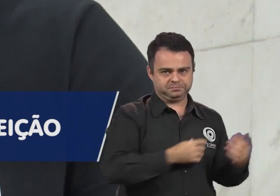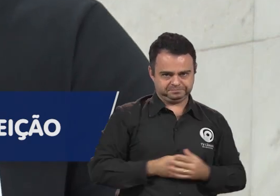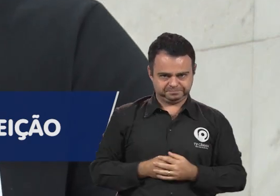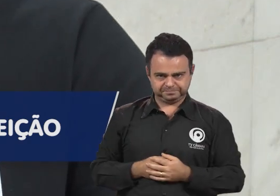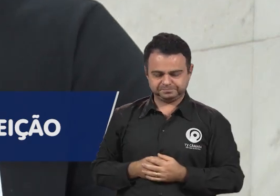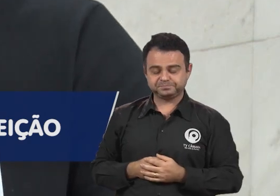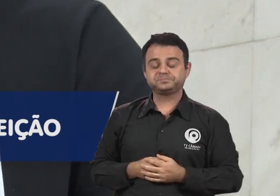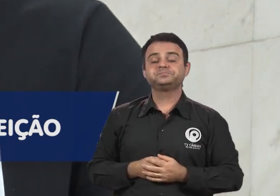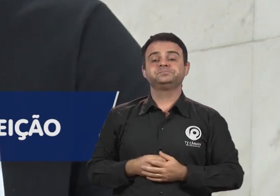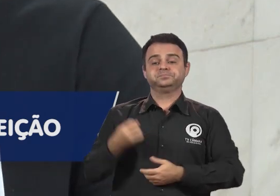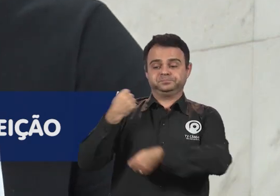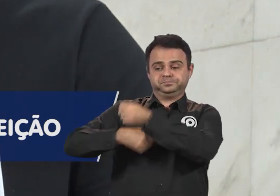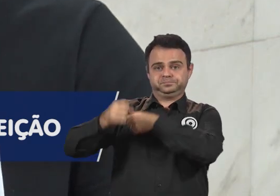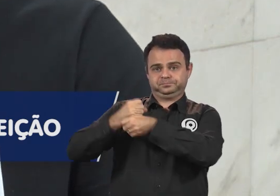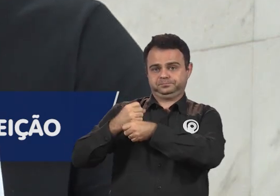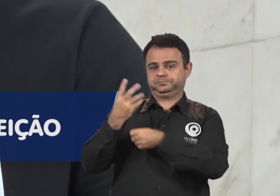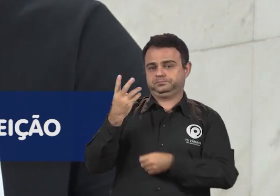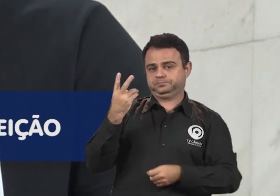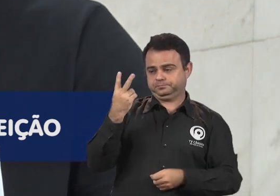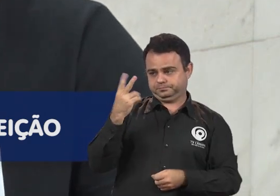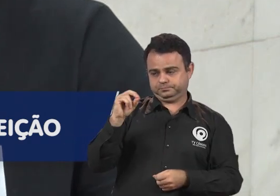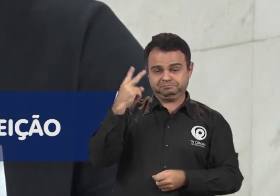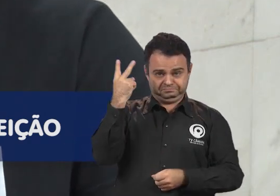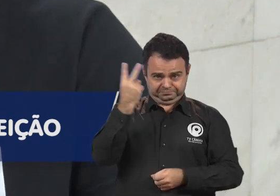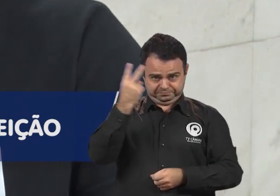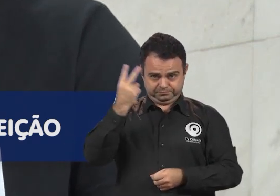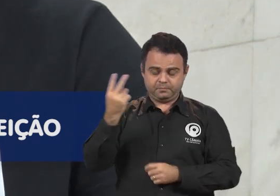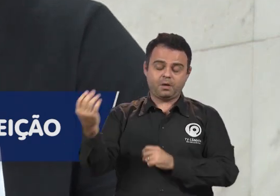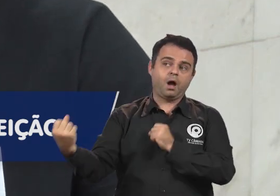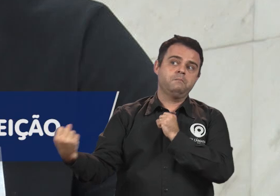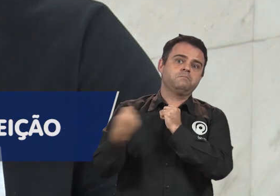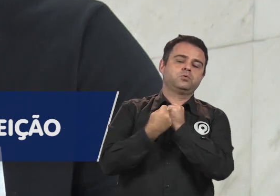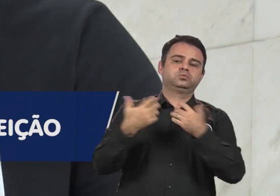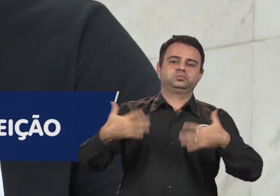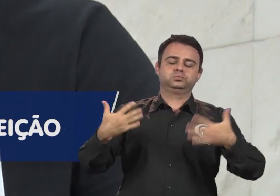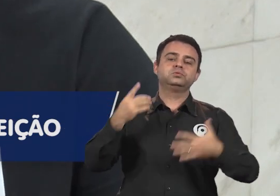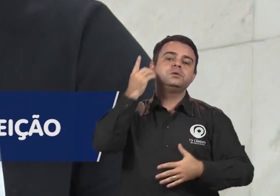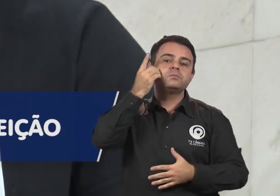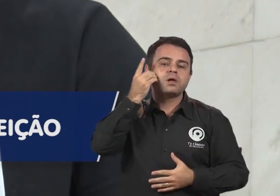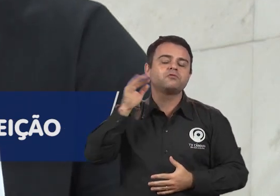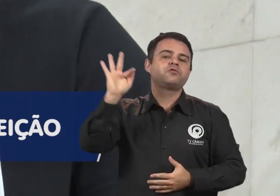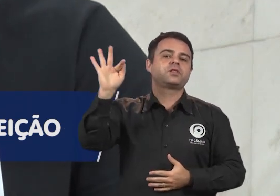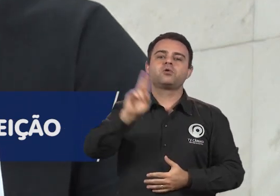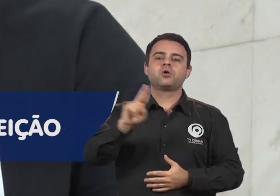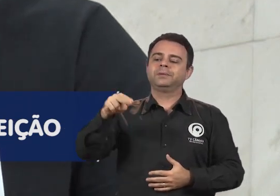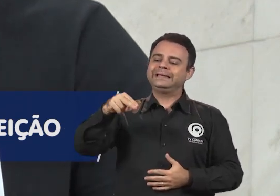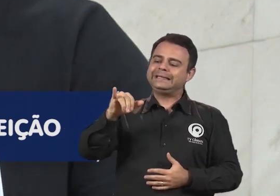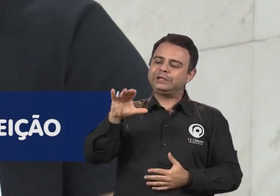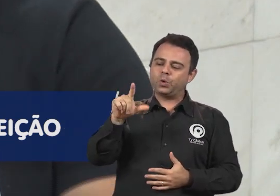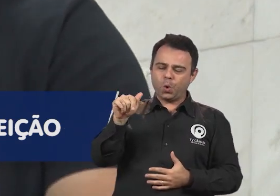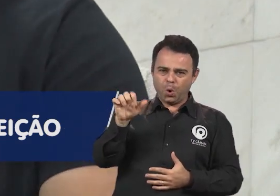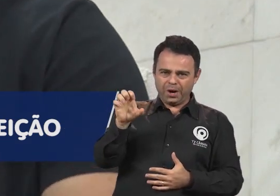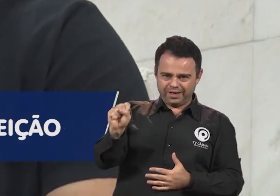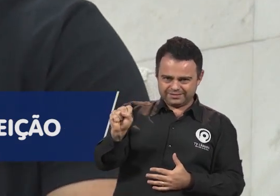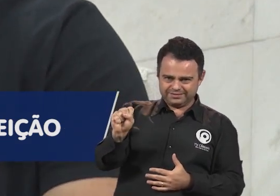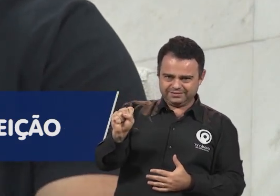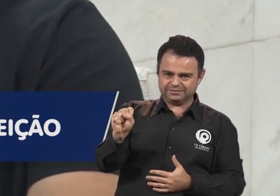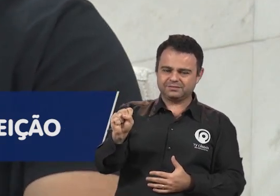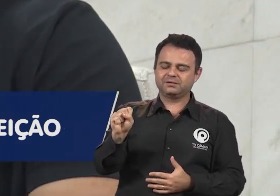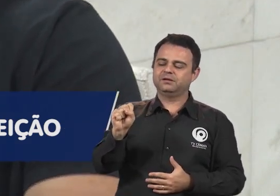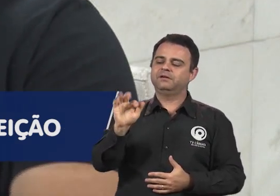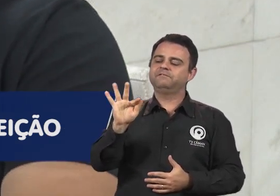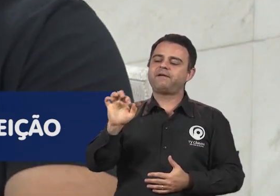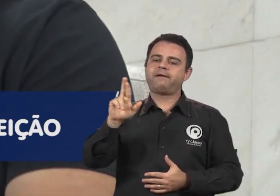2024, ter tido o apoio aqui em Rio Preto do Nicolas Ferreira, que é um deputado federal por Minas Gerais, é um jovem